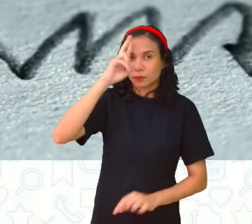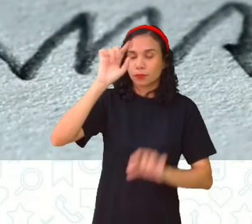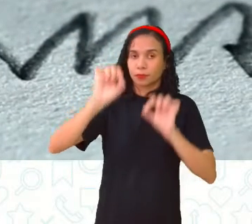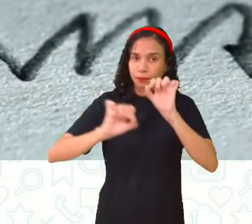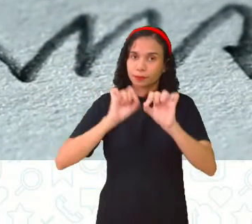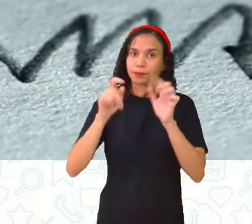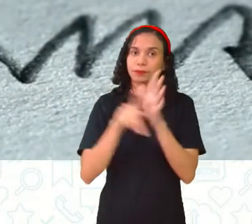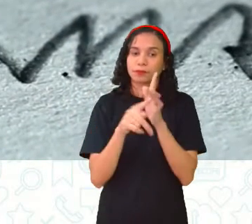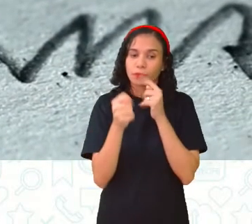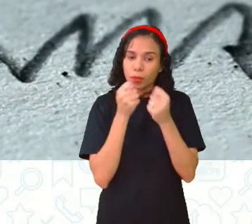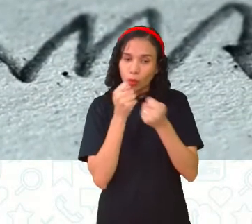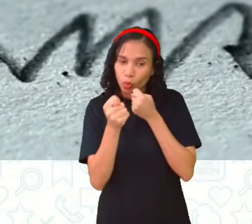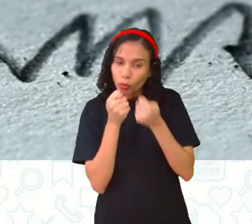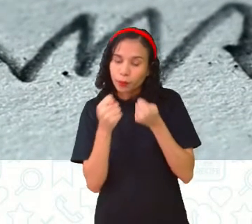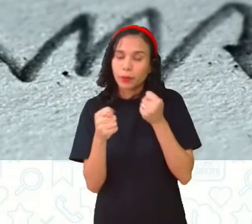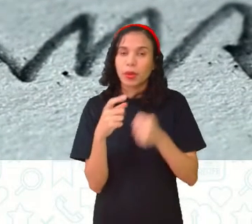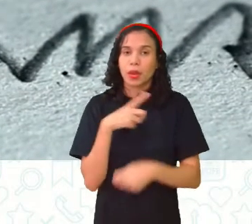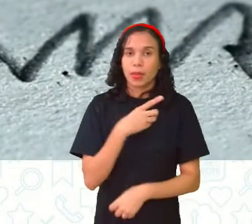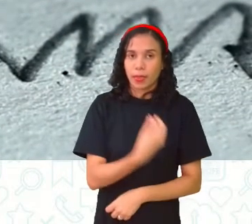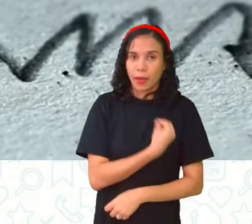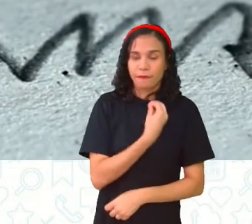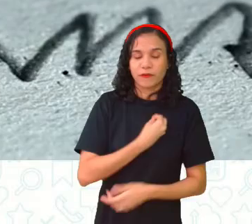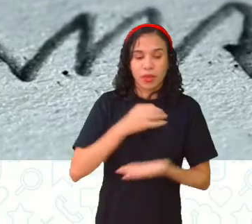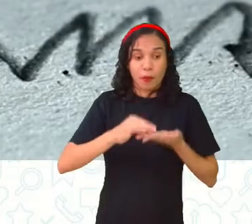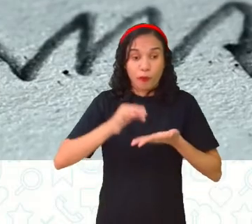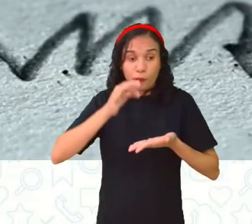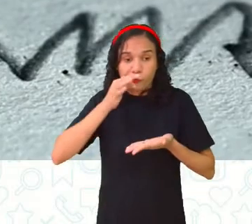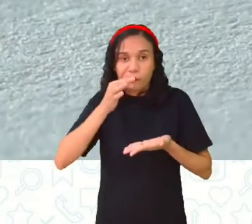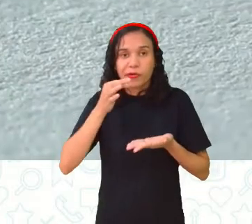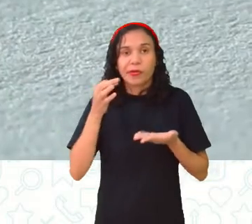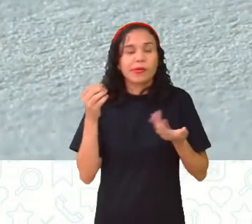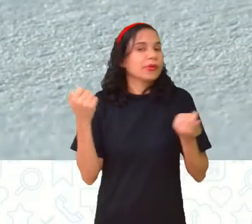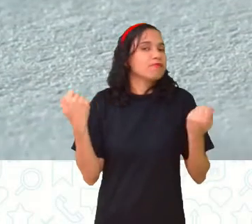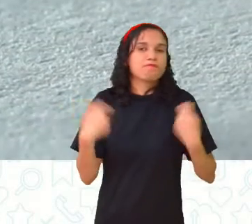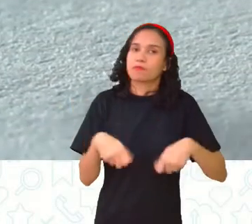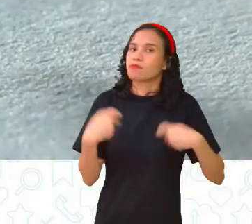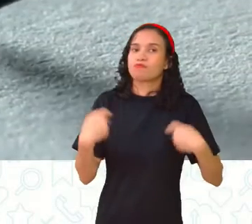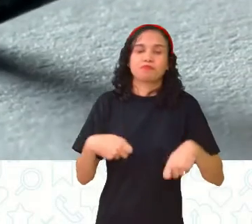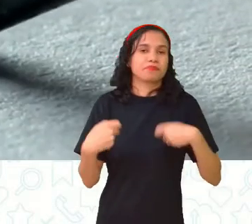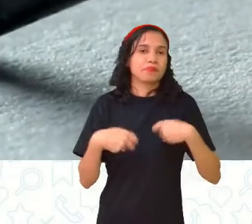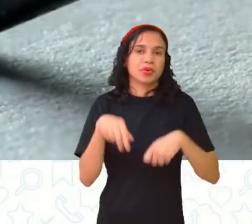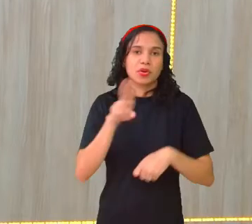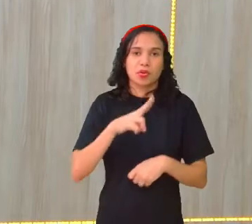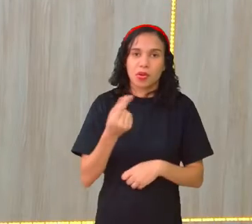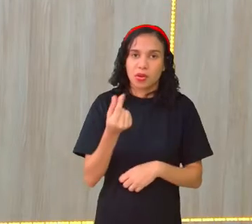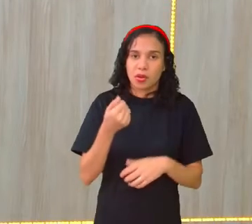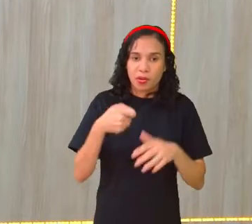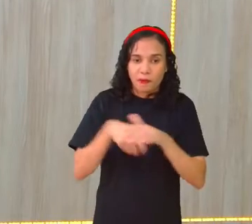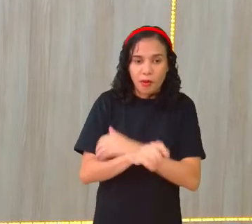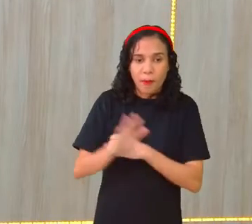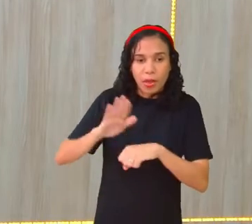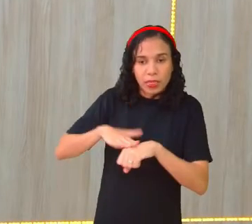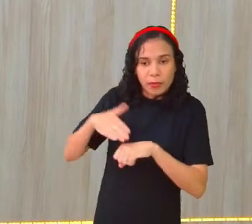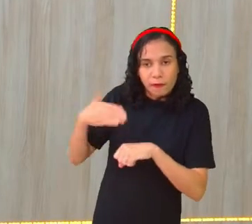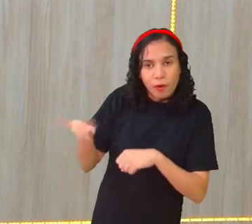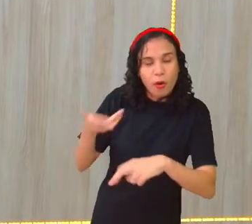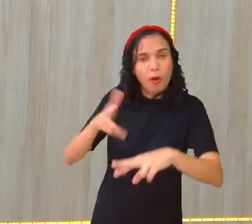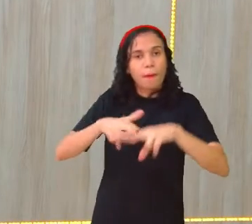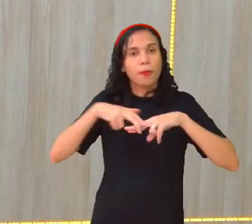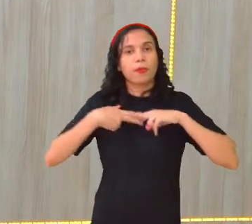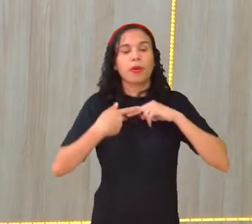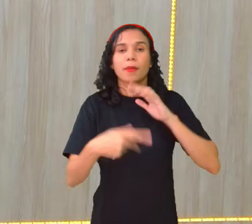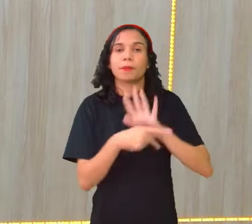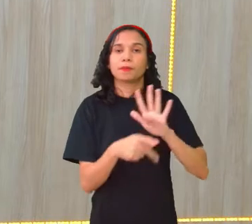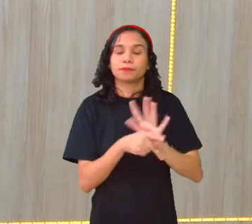a economia girava em torno do café, não necessitava do investimento externo, porque o próprio